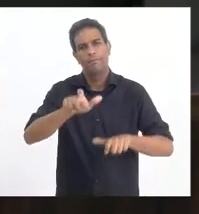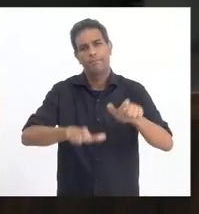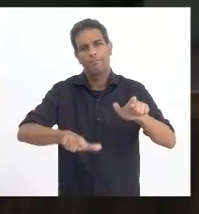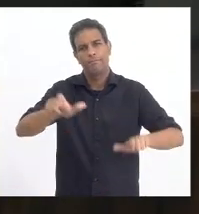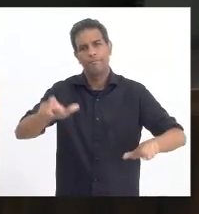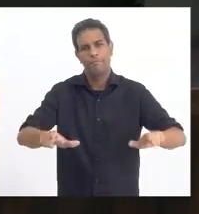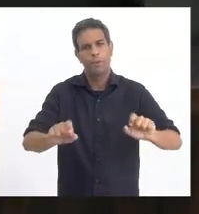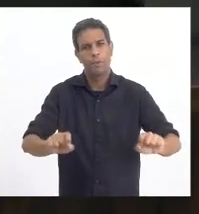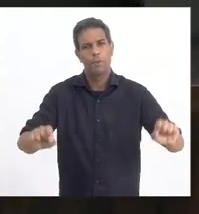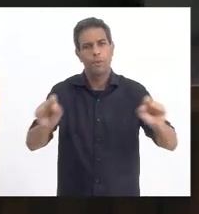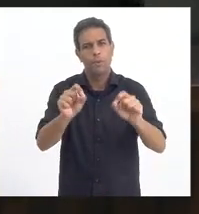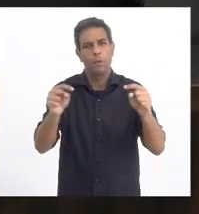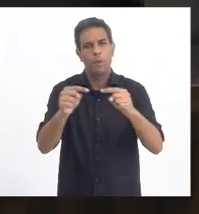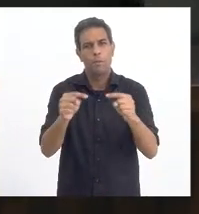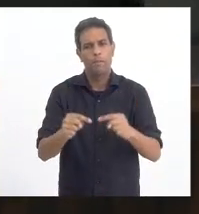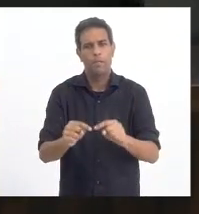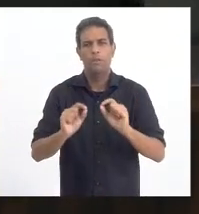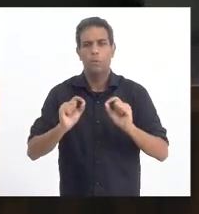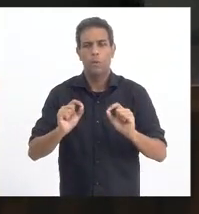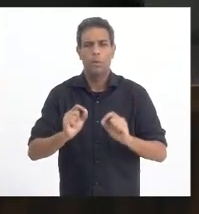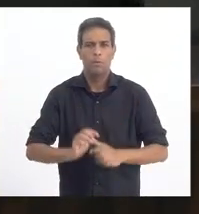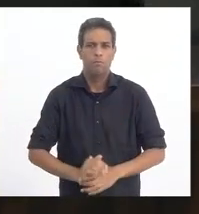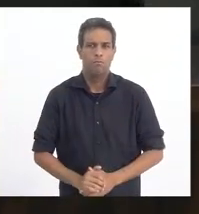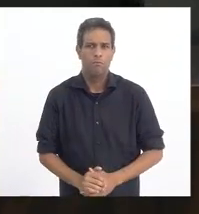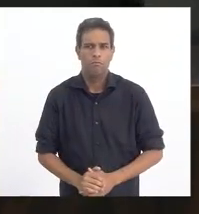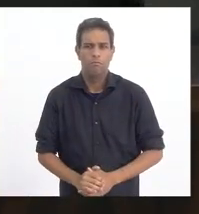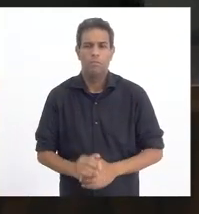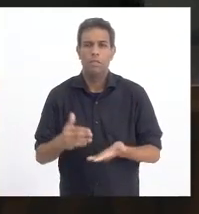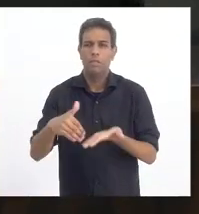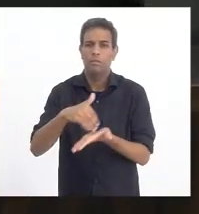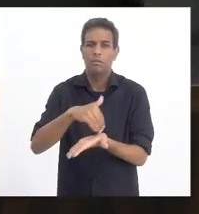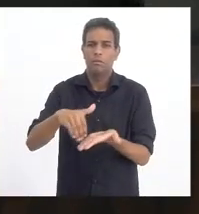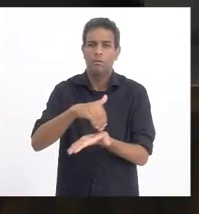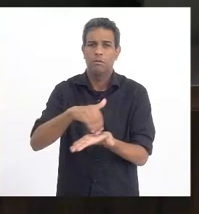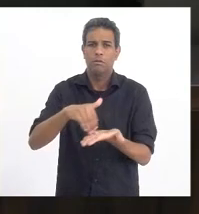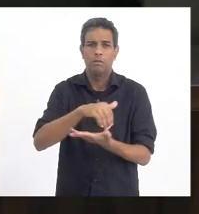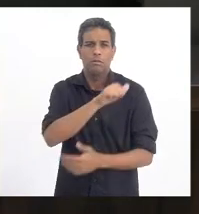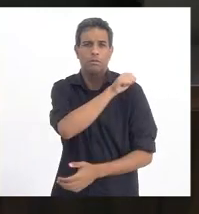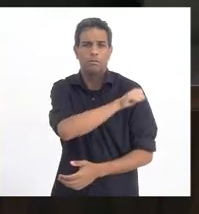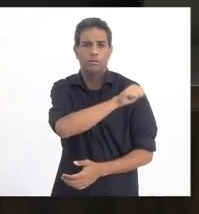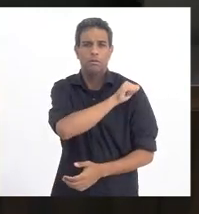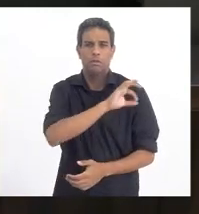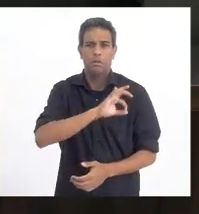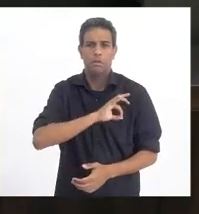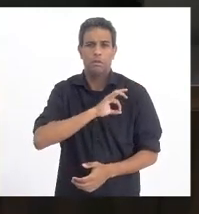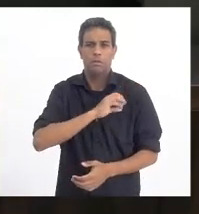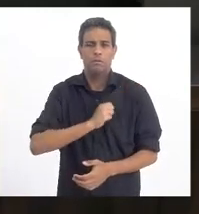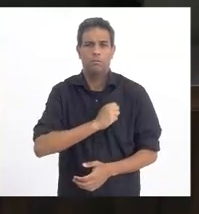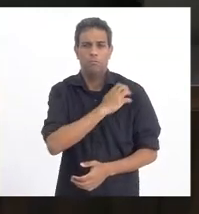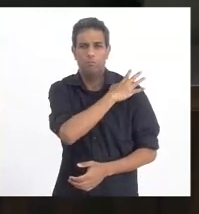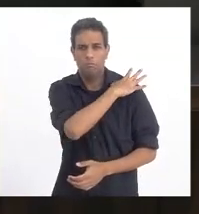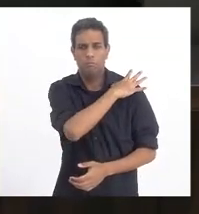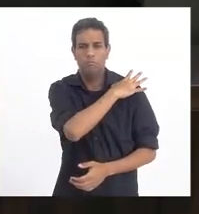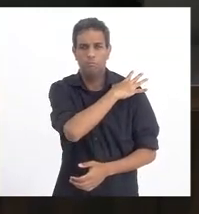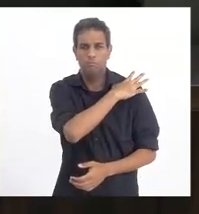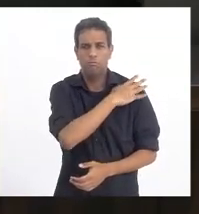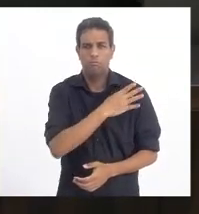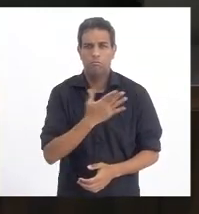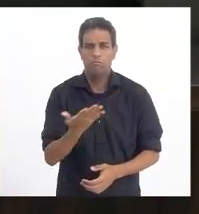do Senhor Jesus quero citar aqui o secretário de estado da Polícia Militar Coronel